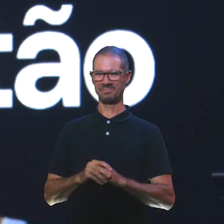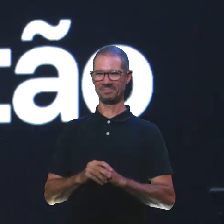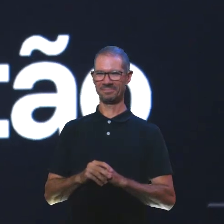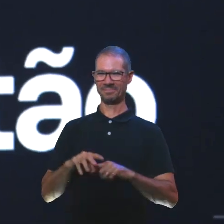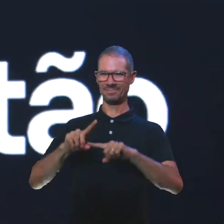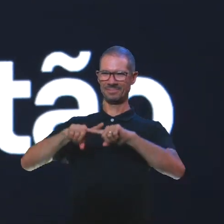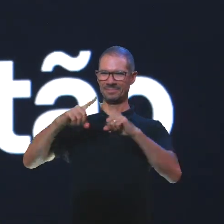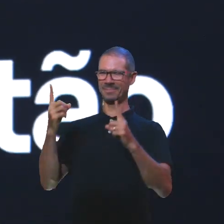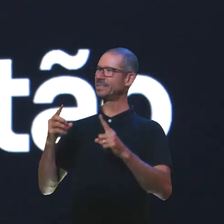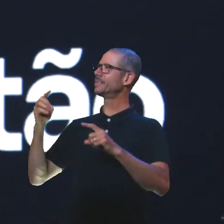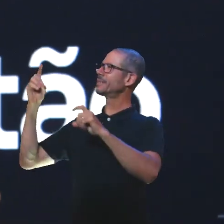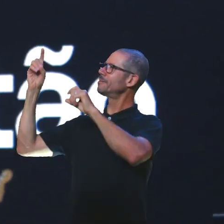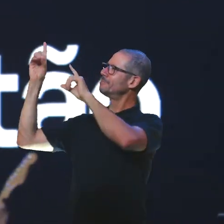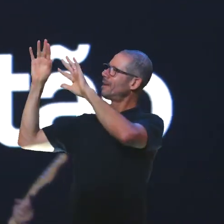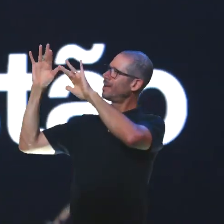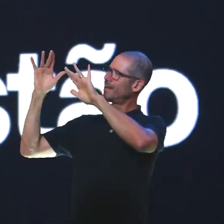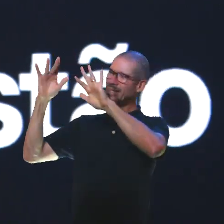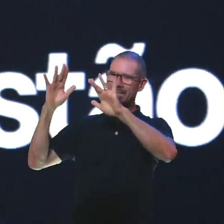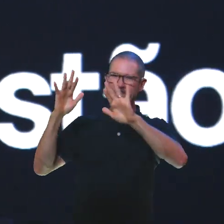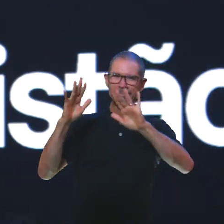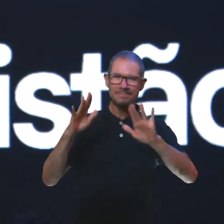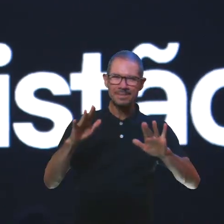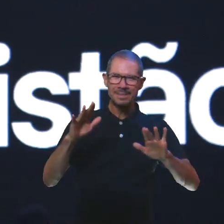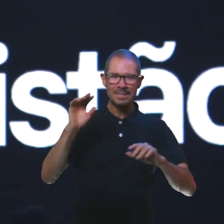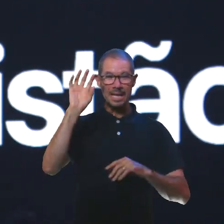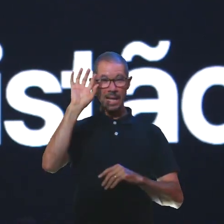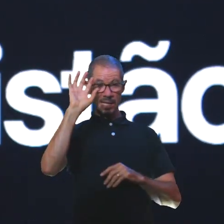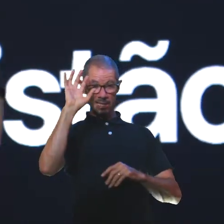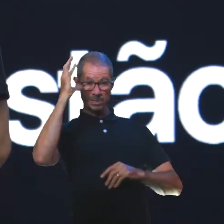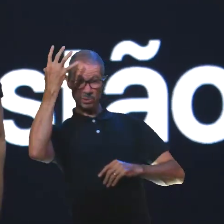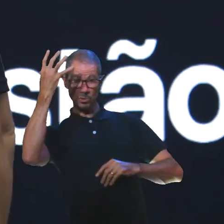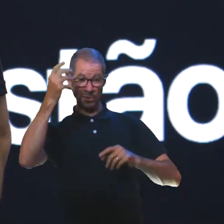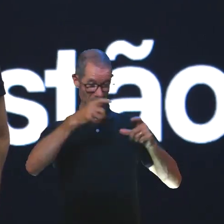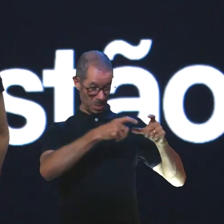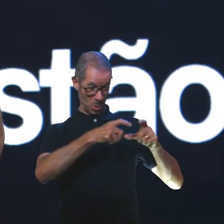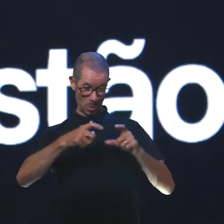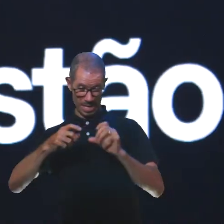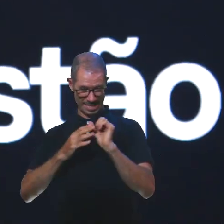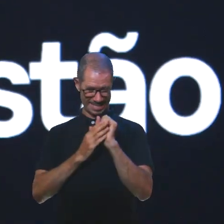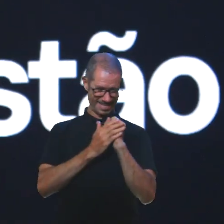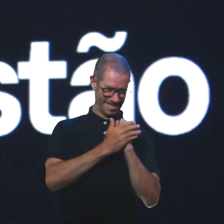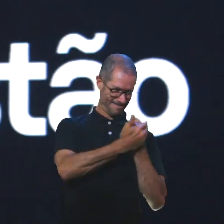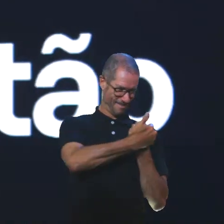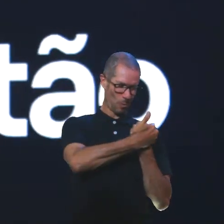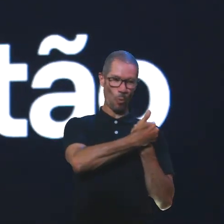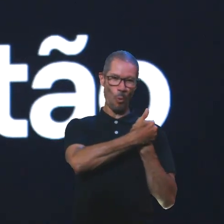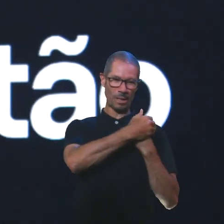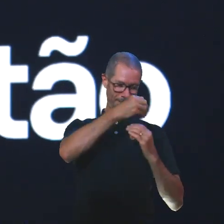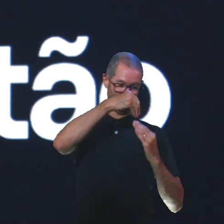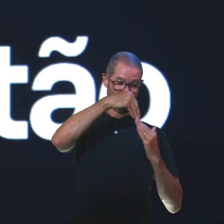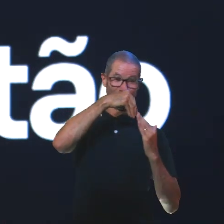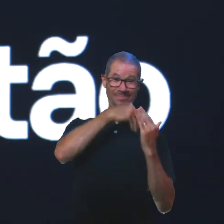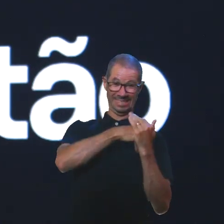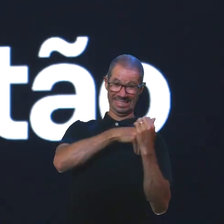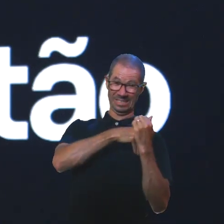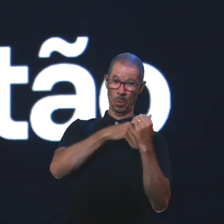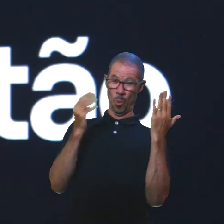Mas Ele quer derramar mais, porque Ele quer resolver áreas obscuras dos corações de alguns de nós aqui hoje.